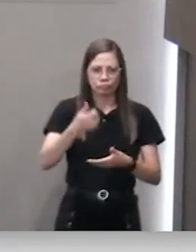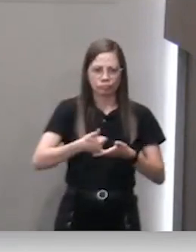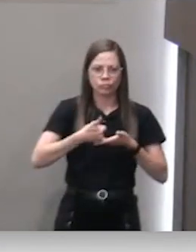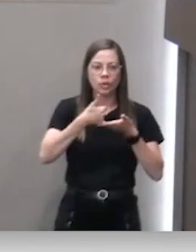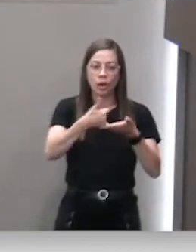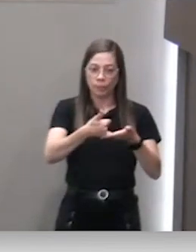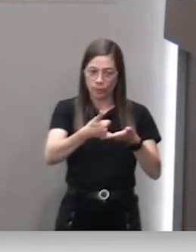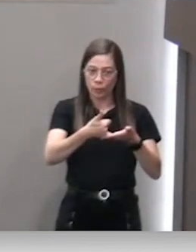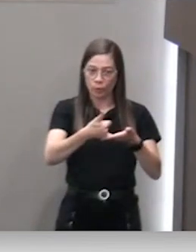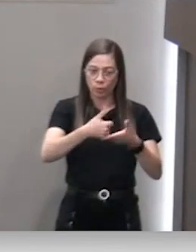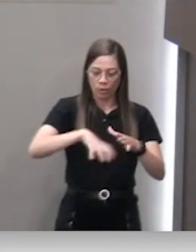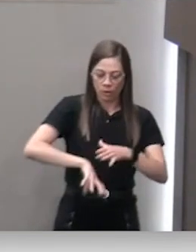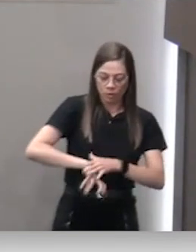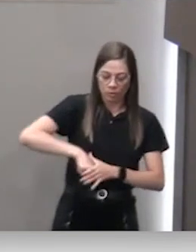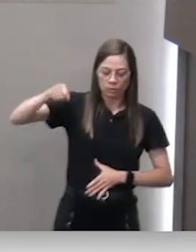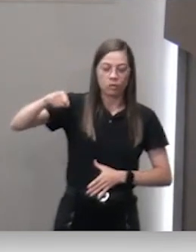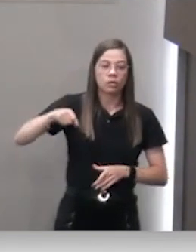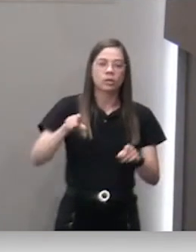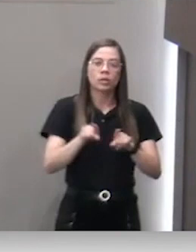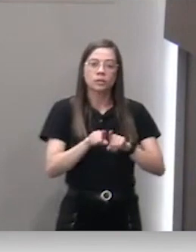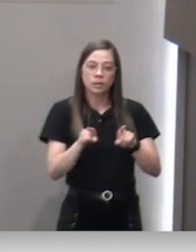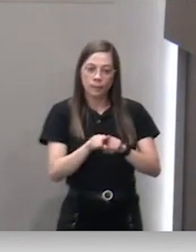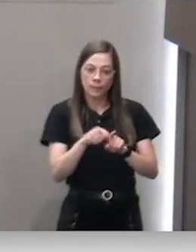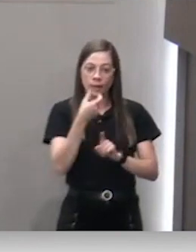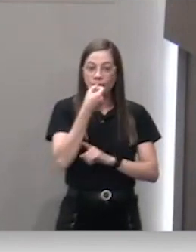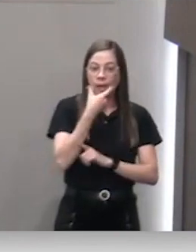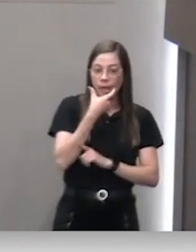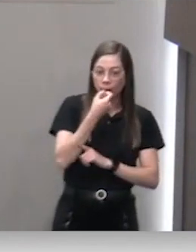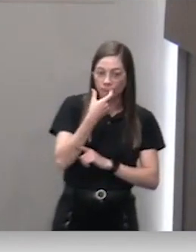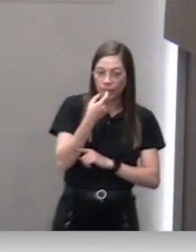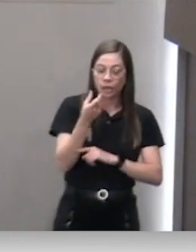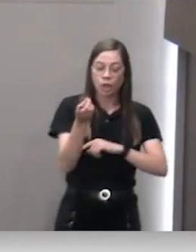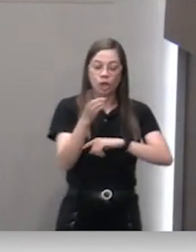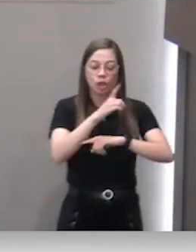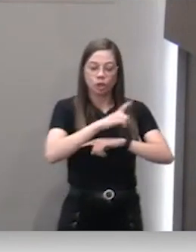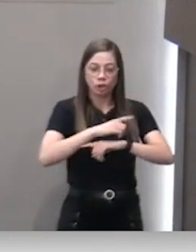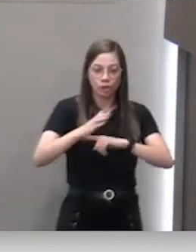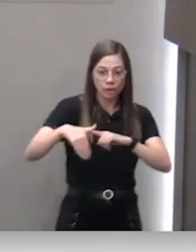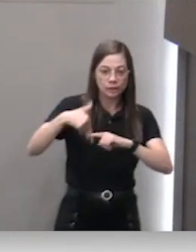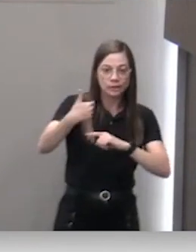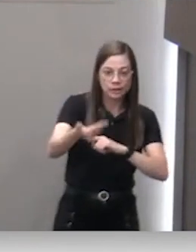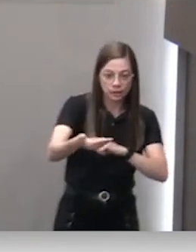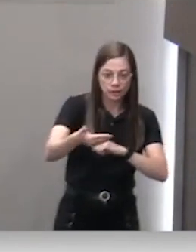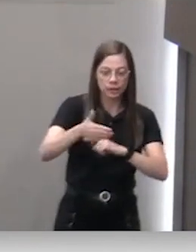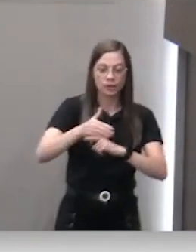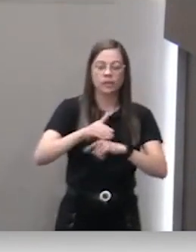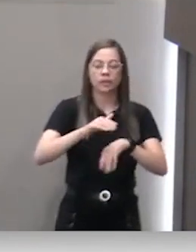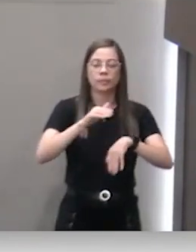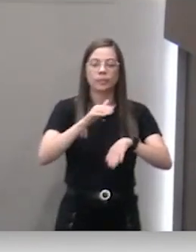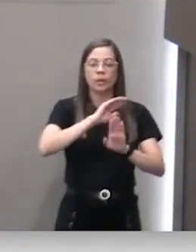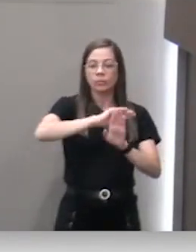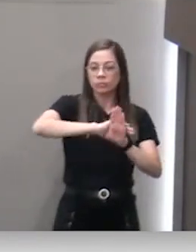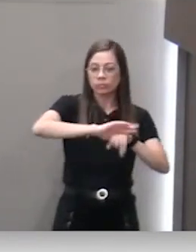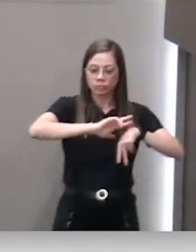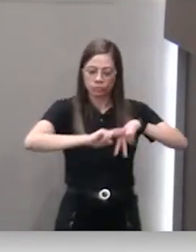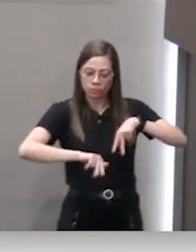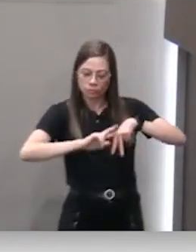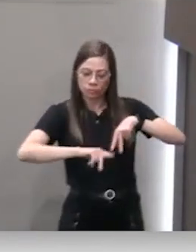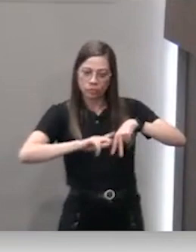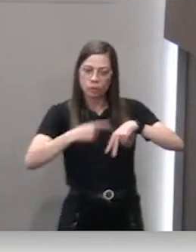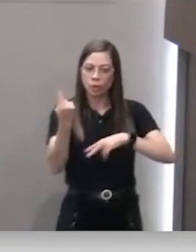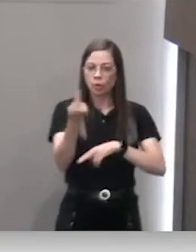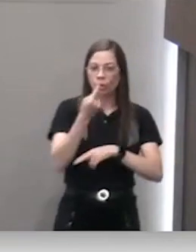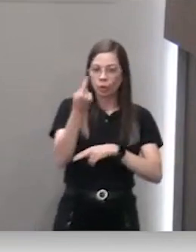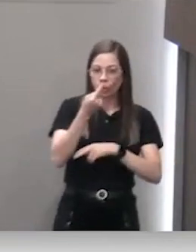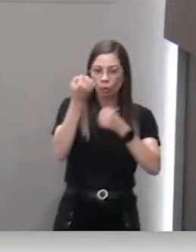aborto, contraceptivos, pílula do dia seguinte, ideologia de gênero tem uma